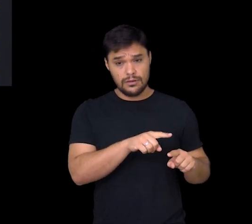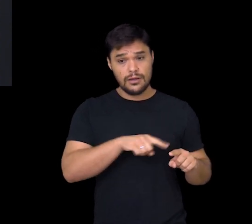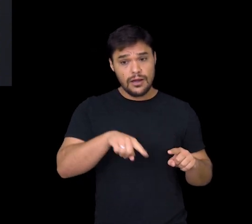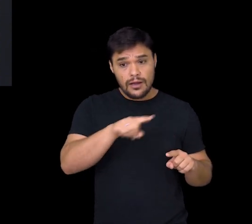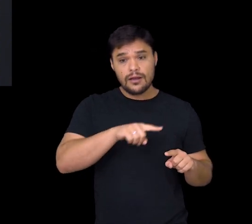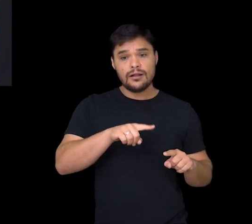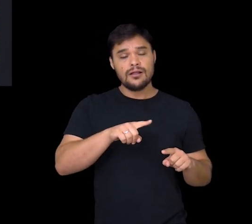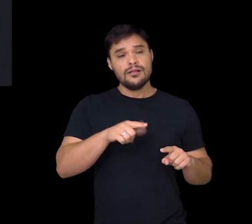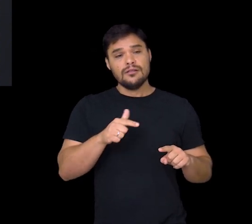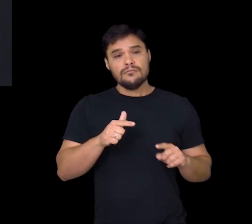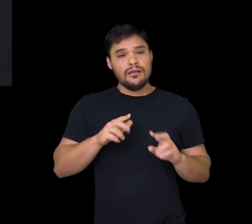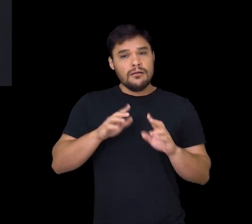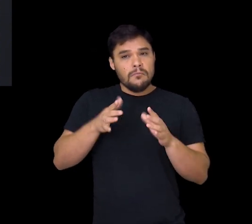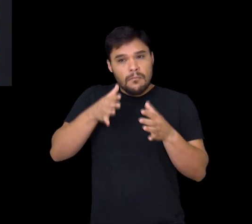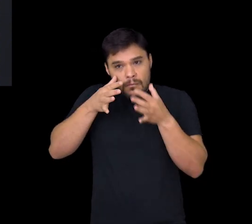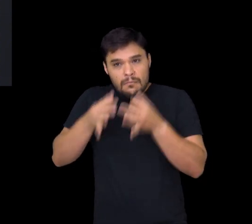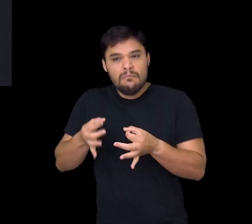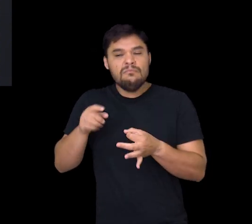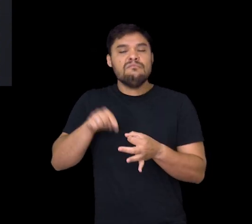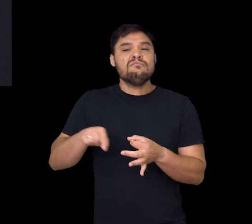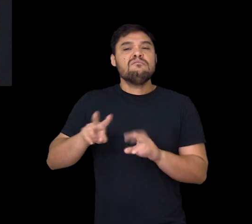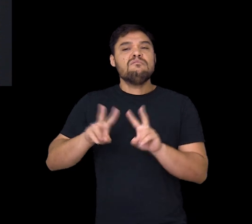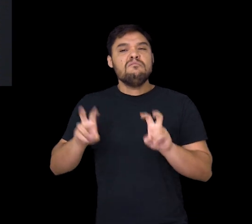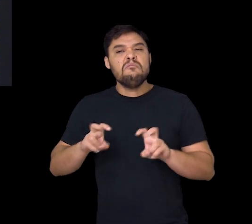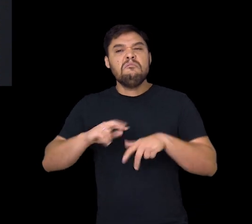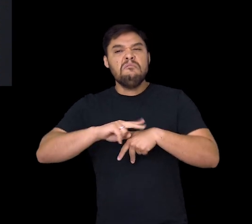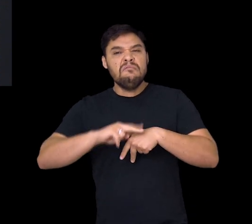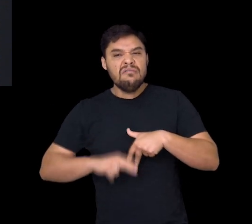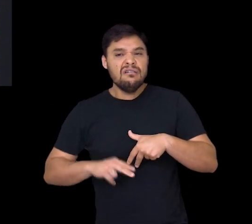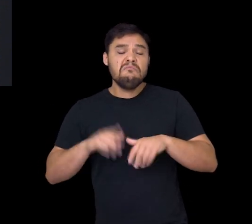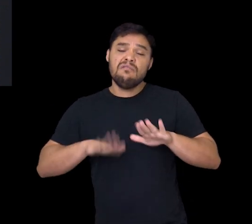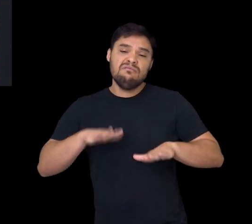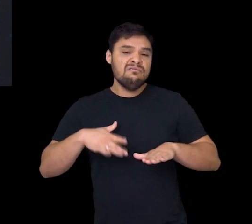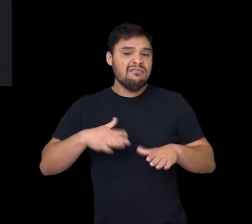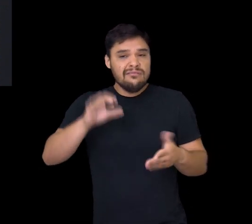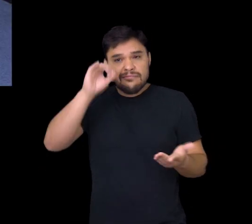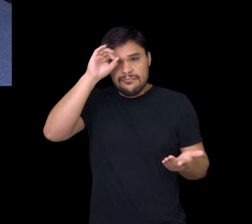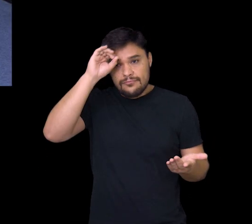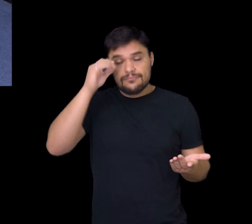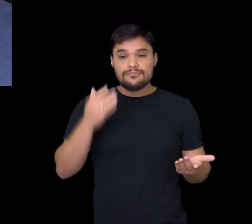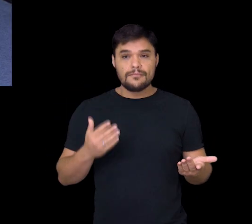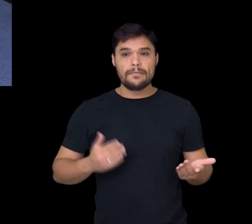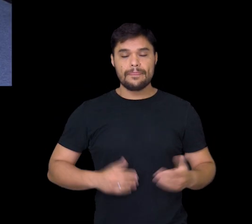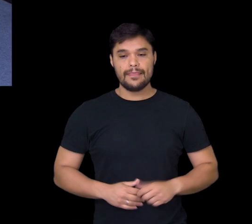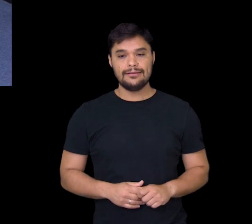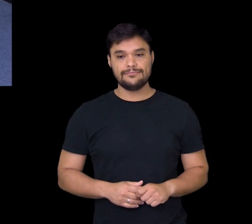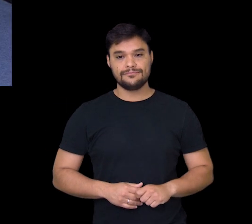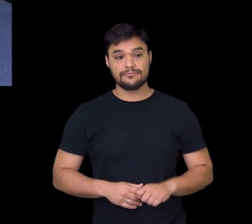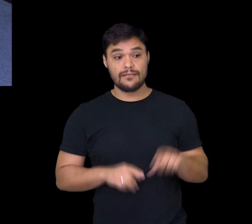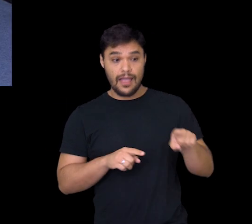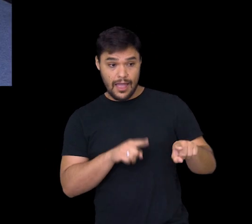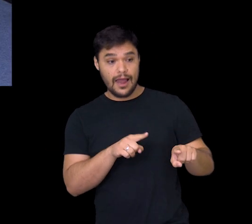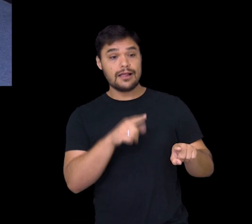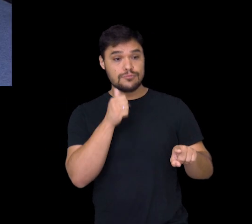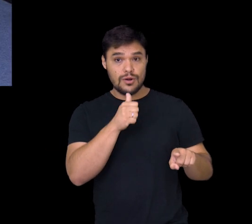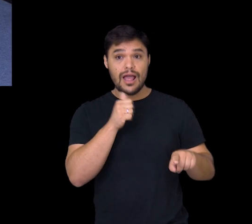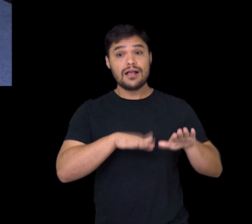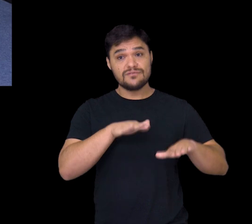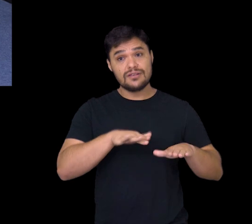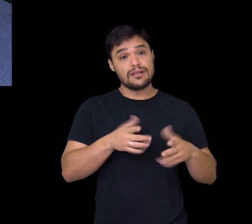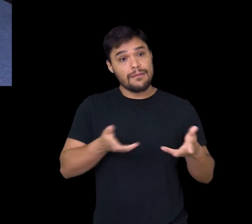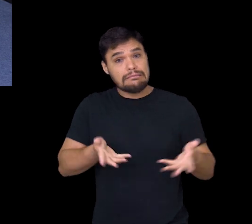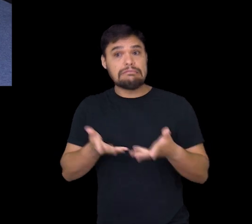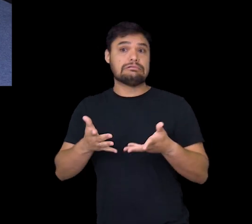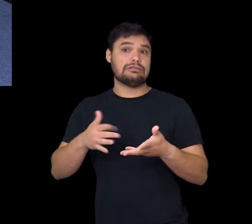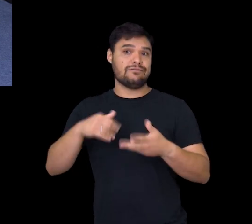a ótica das lentes do gênero, quando elas discriminam, isso por desconhecimento, obviamente, muitas vezes, elas reforçam